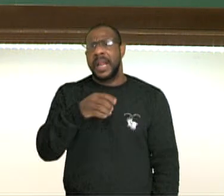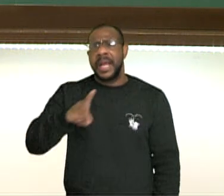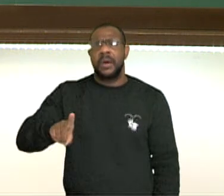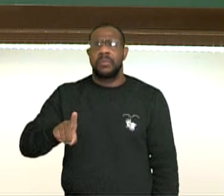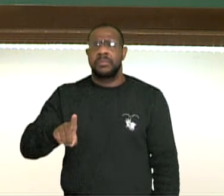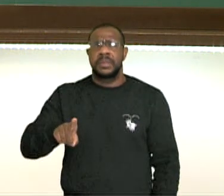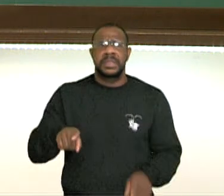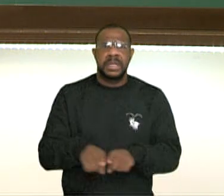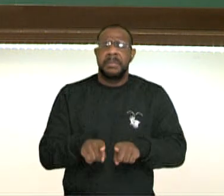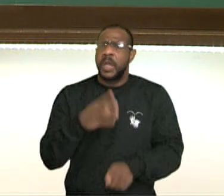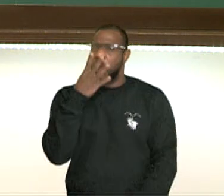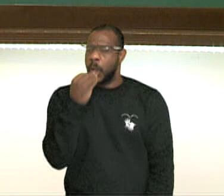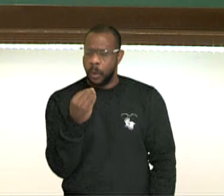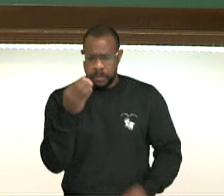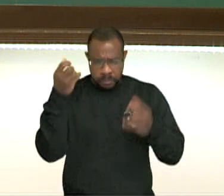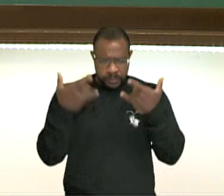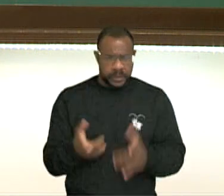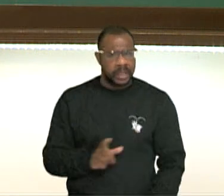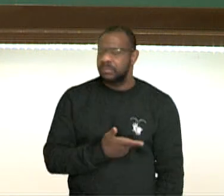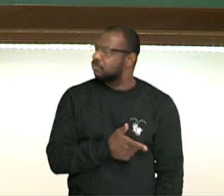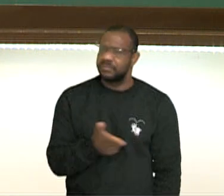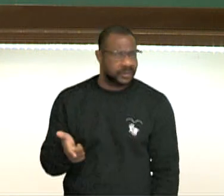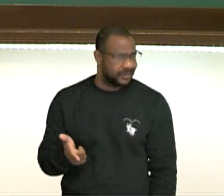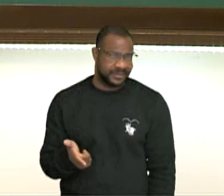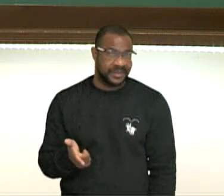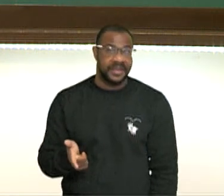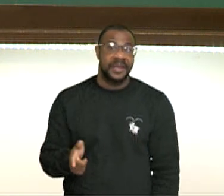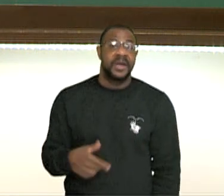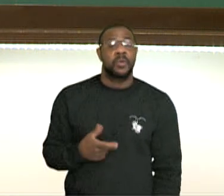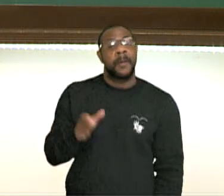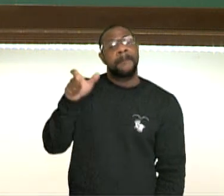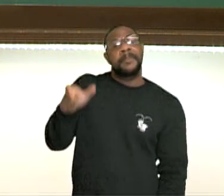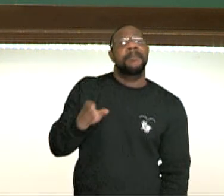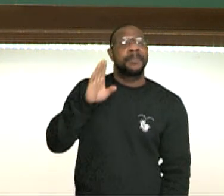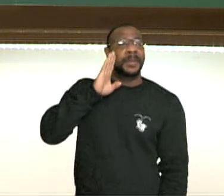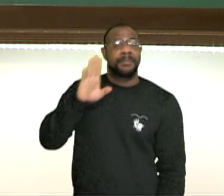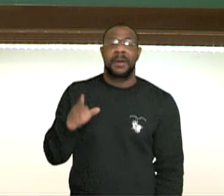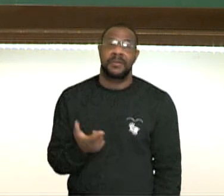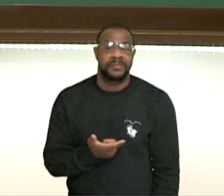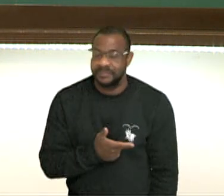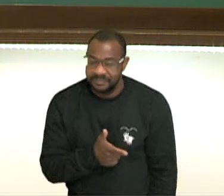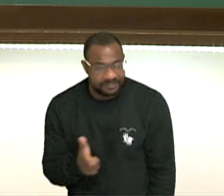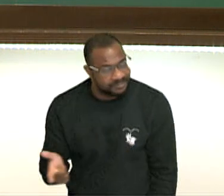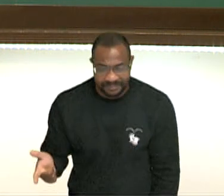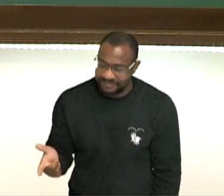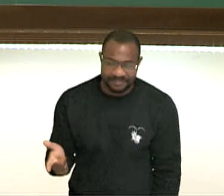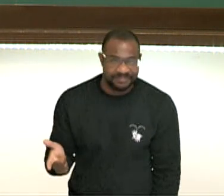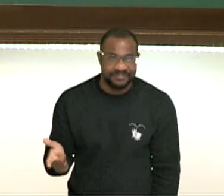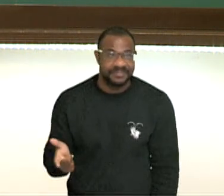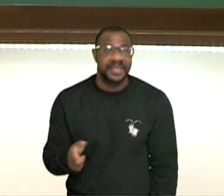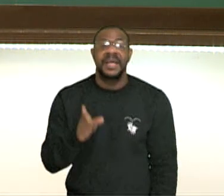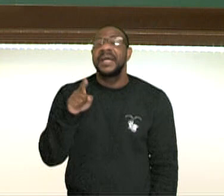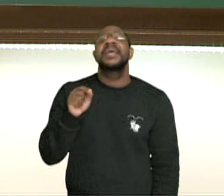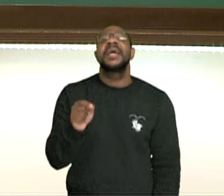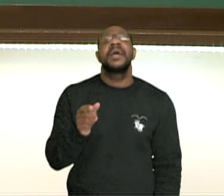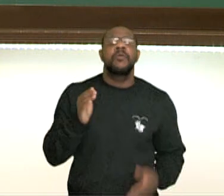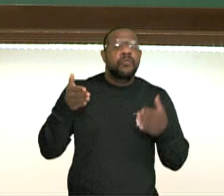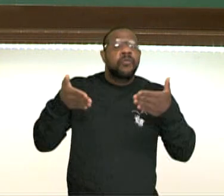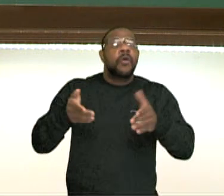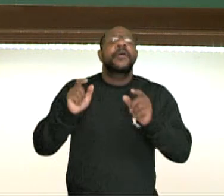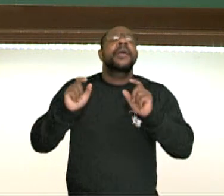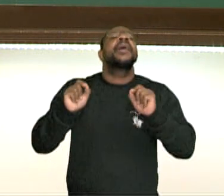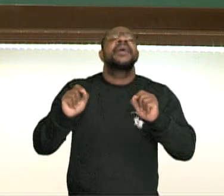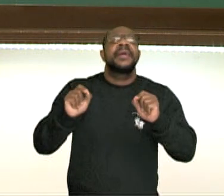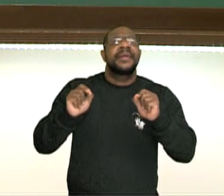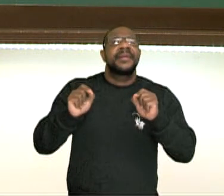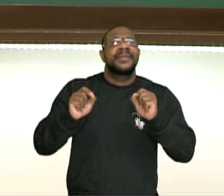que vai ser o personagem principal? Claro, aqui não é um personagem principal porque a gente está falando de um texto argumentativo, né? Mas quem que vai ser o foco